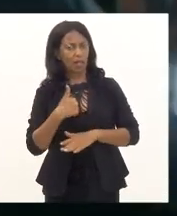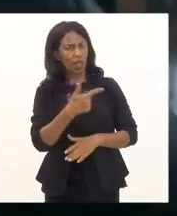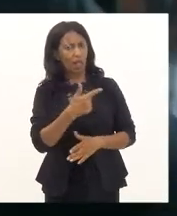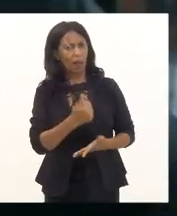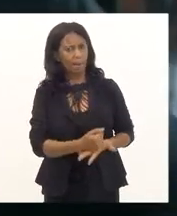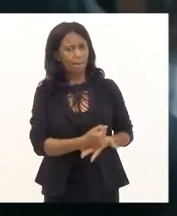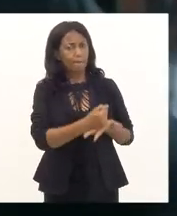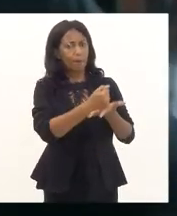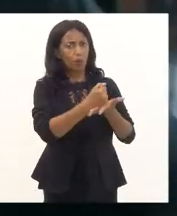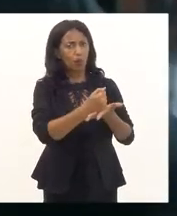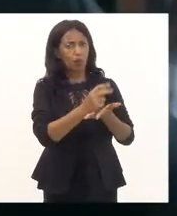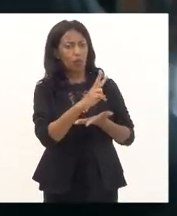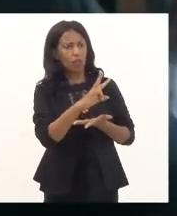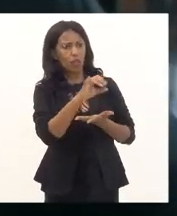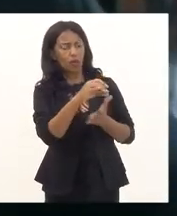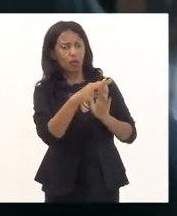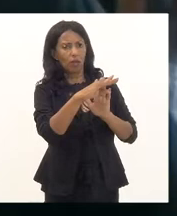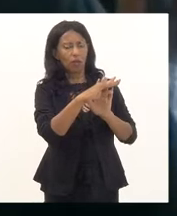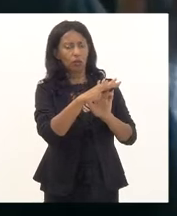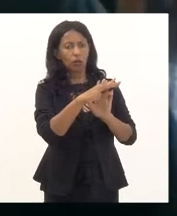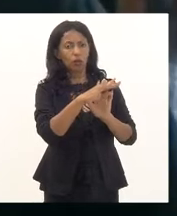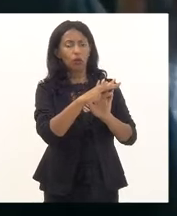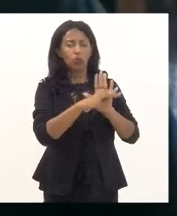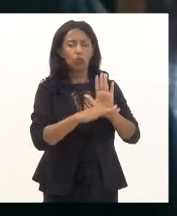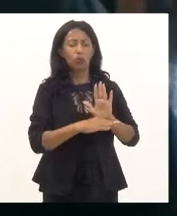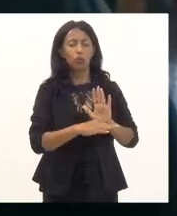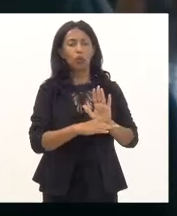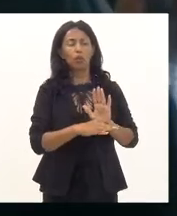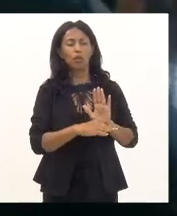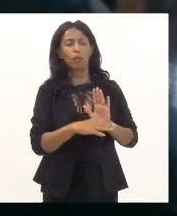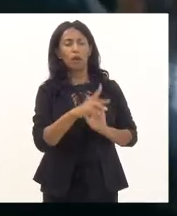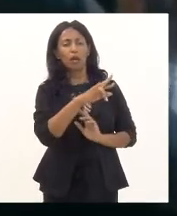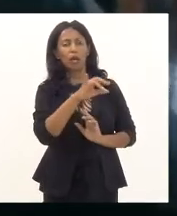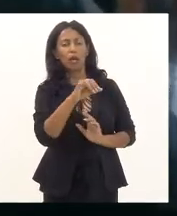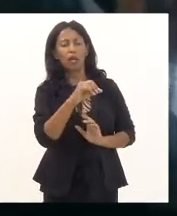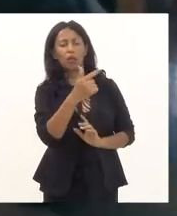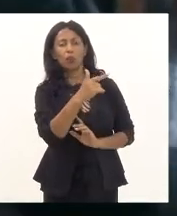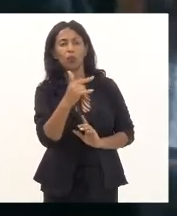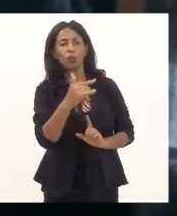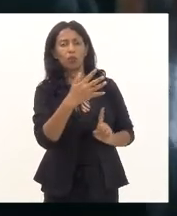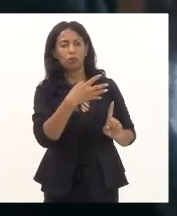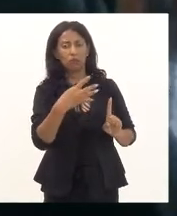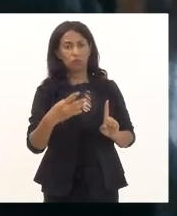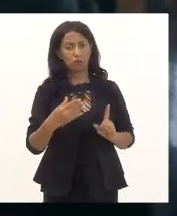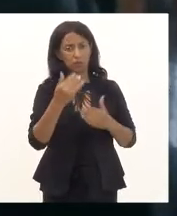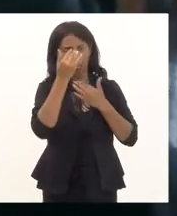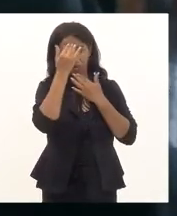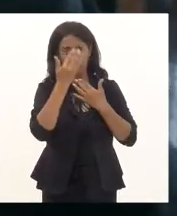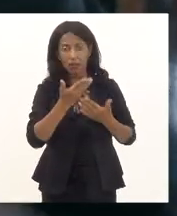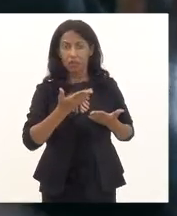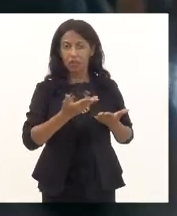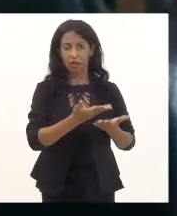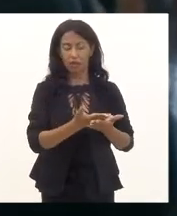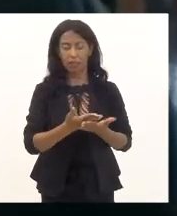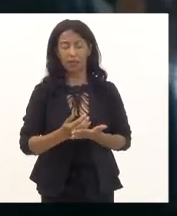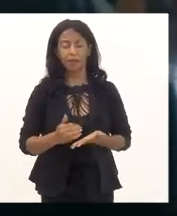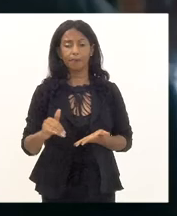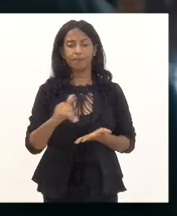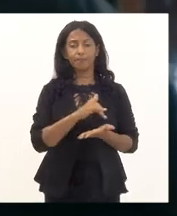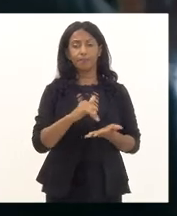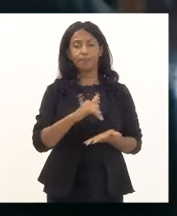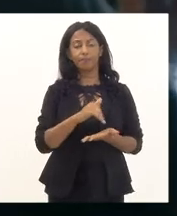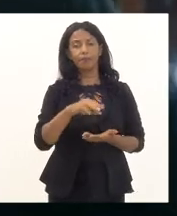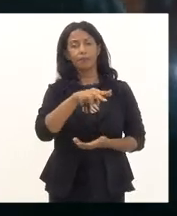a derrubada do veto do programa Rio sem LGBTfobia. Agradeci a ele, aliás, o secretário Matheus Quintal